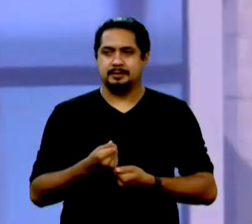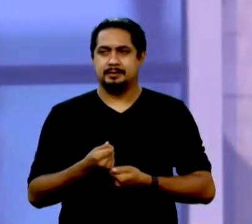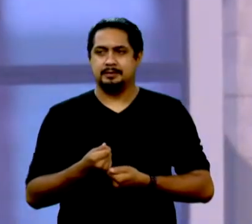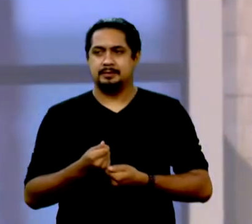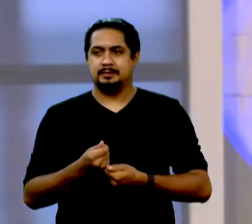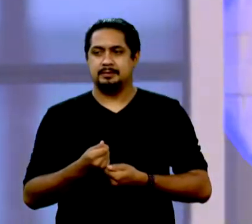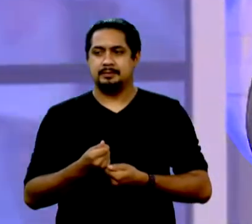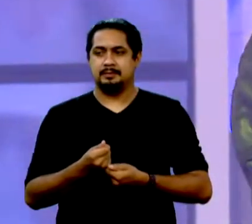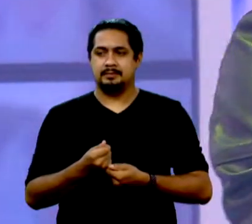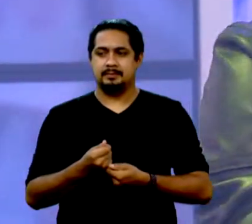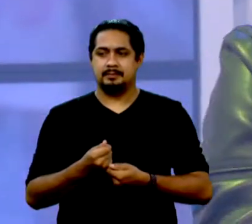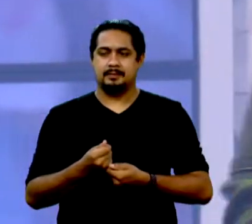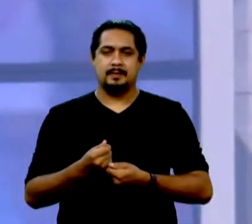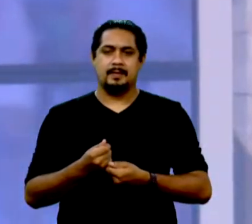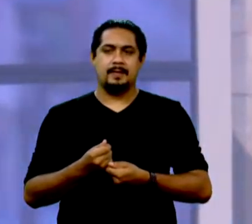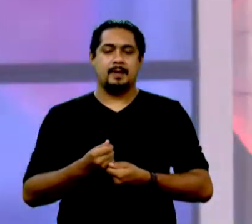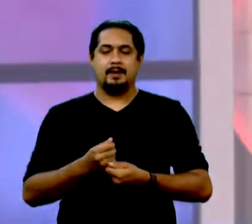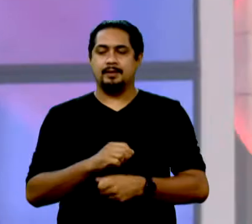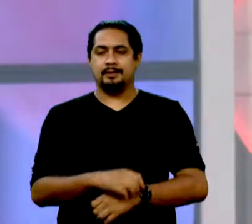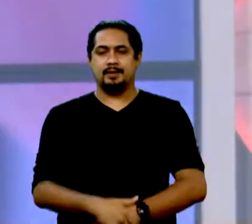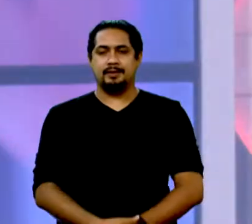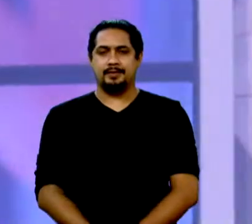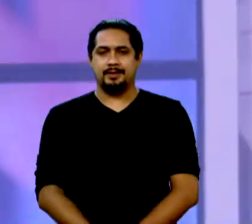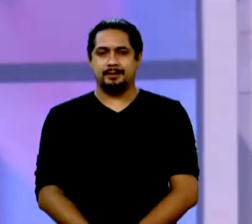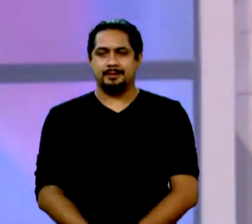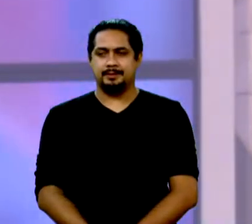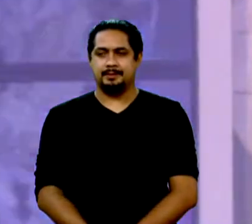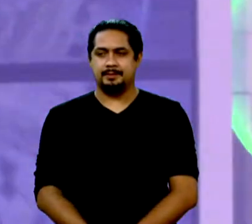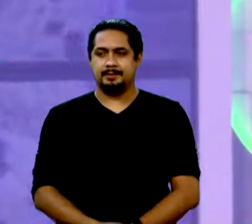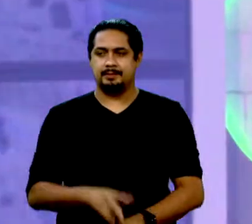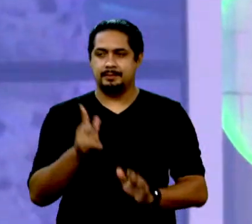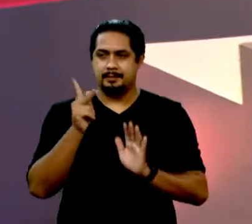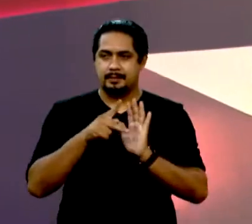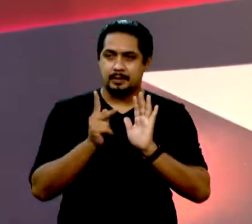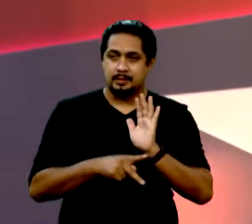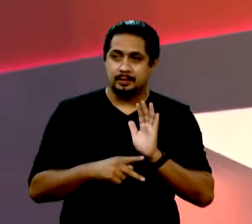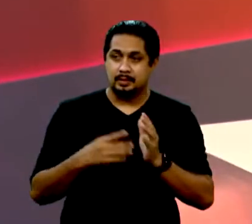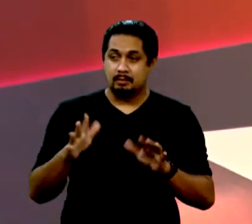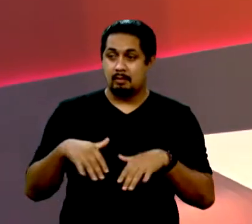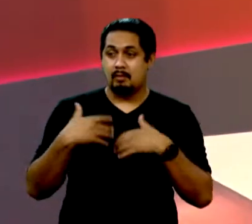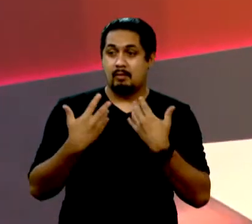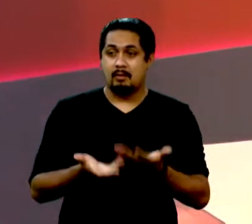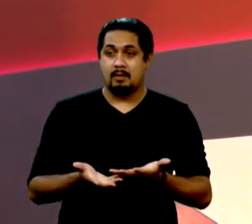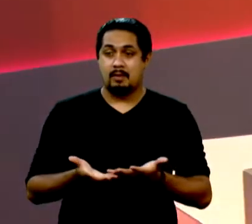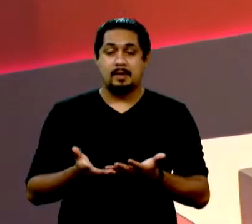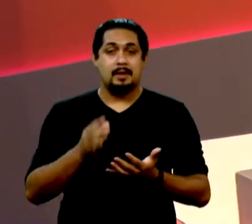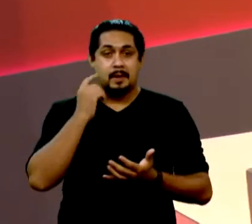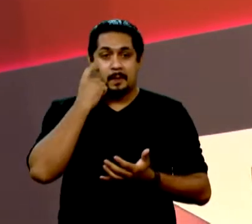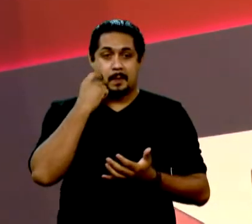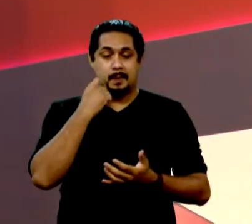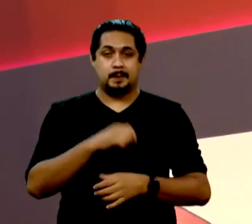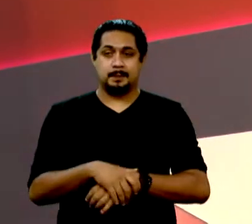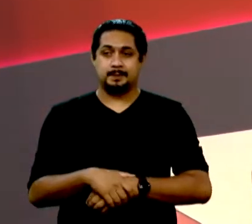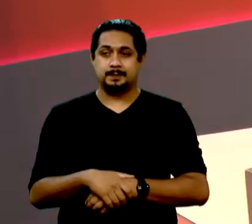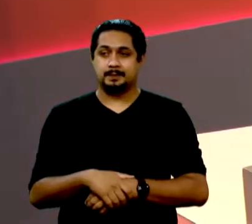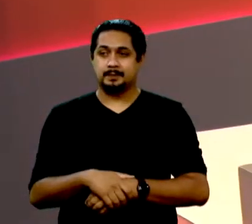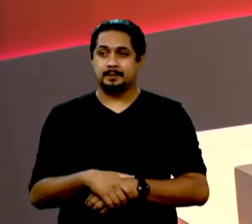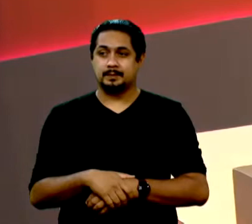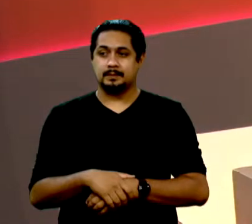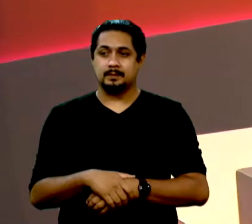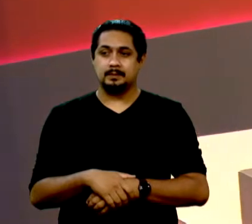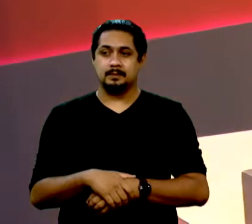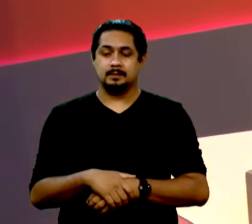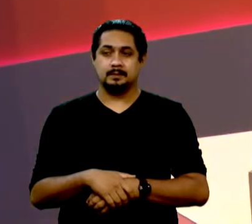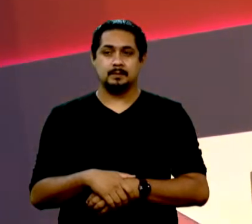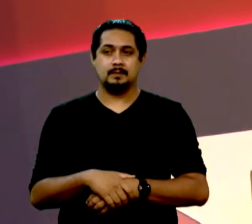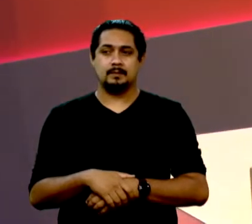Verdade. E Paulinha, que prazer. Paulinha, ele tem um projeto chamado Rádio da Pinga. A gente podia levar pra fazer lá no Pocket Show esse projeto. Vamos fazer.